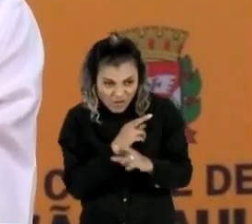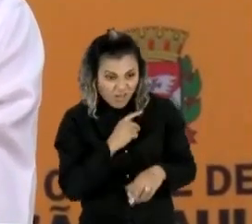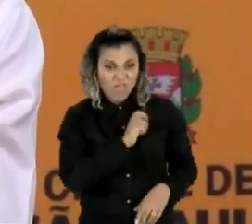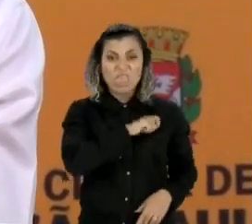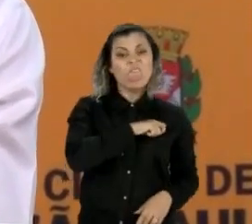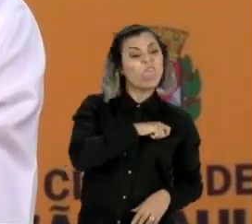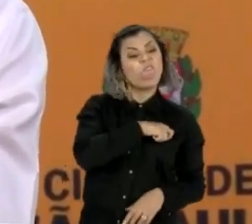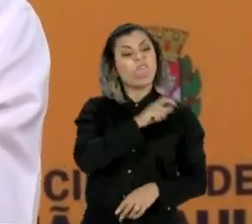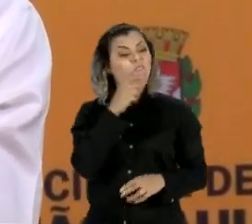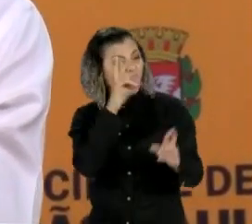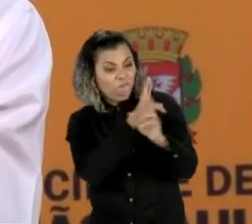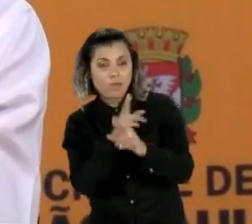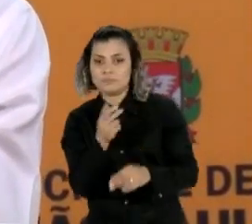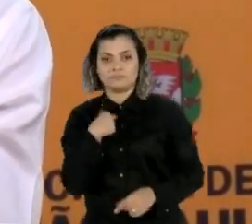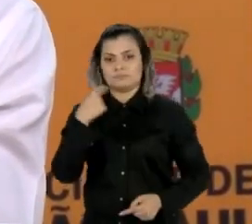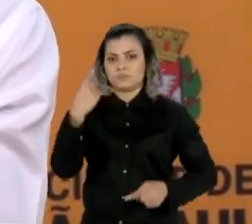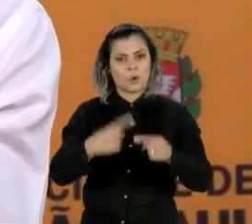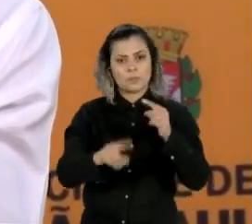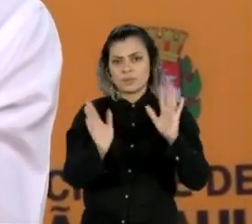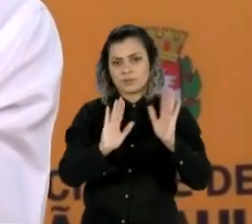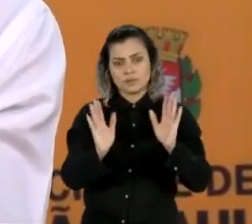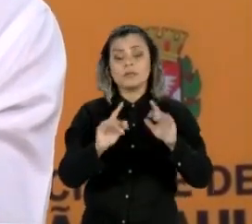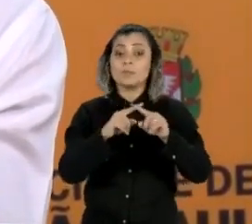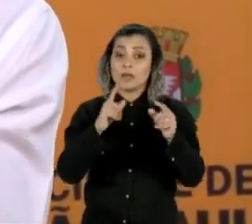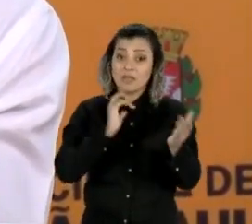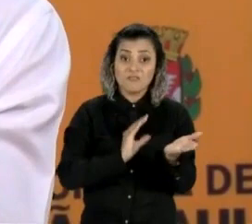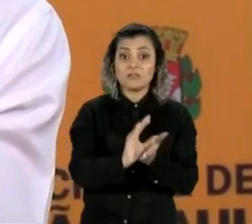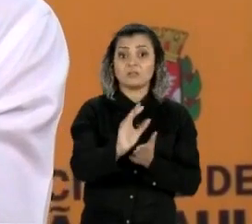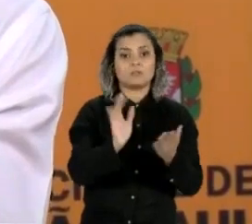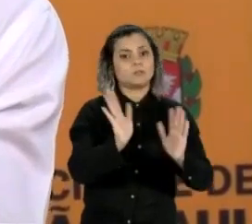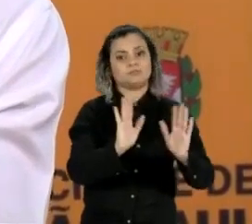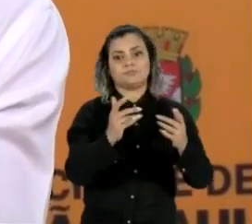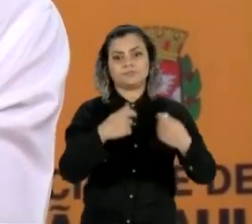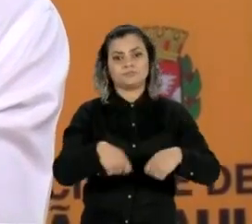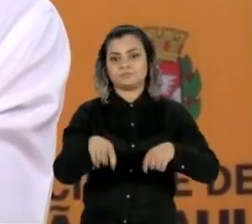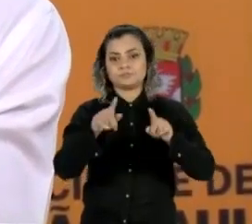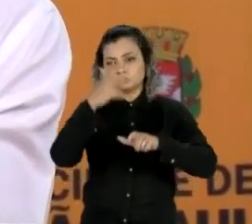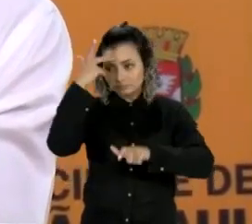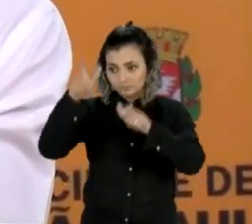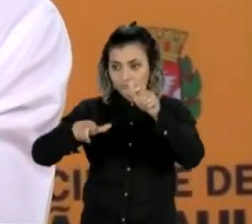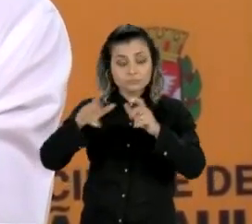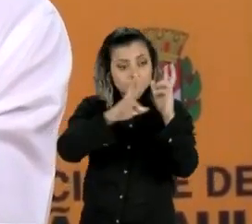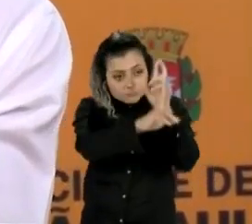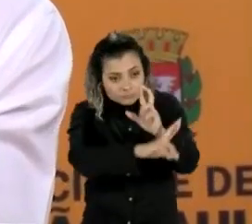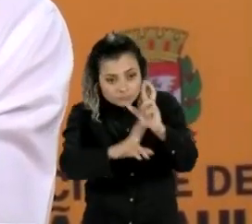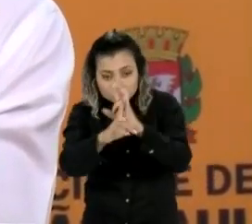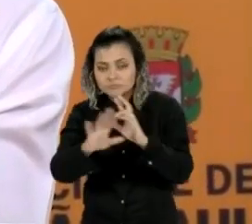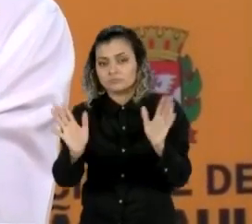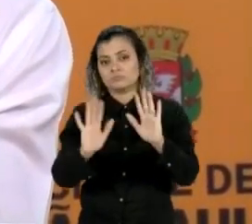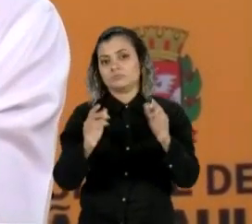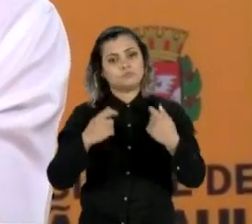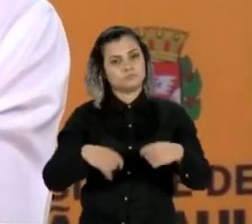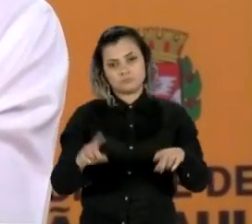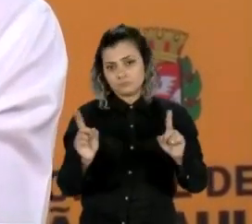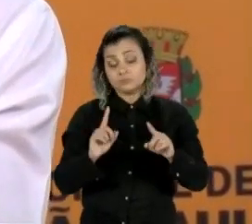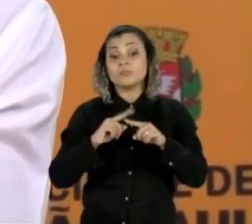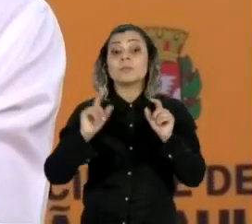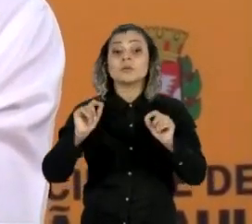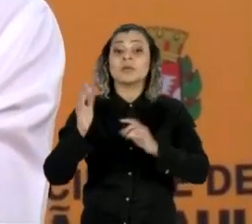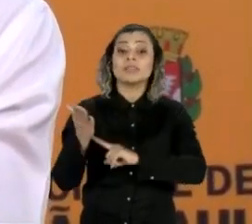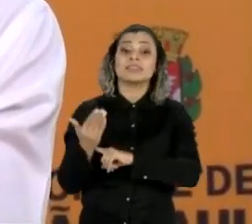é irreal e, portanto, o investimento não precisa ser necessariamente em pessoas e ampliando a quantidade de fiscais, mas